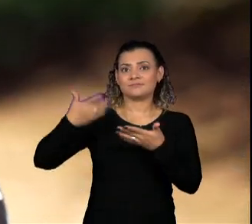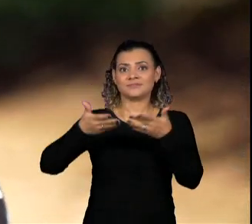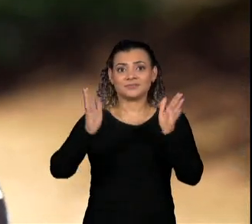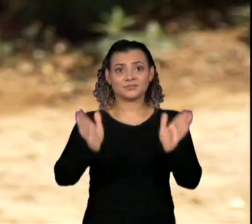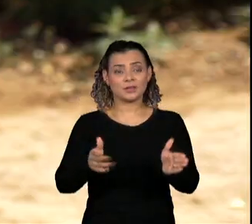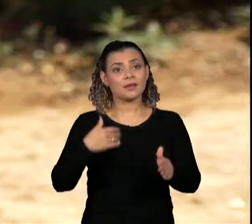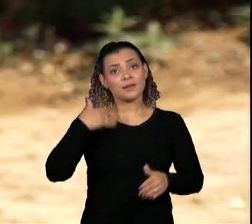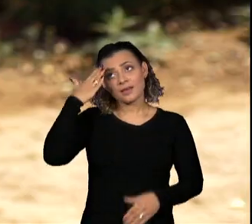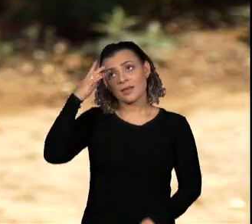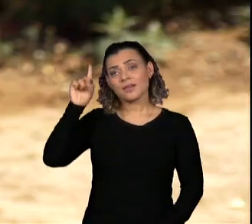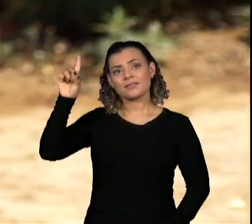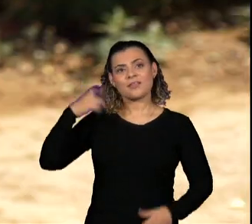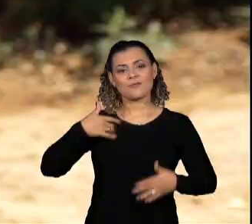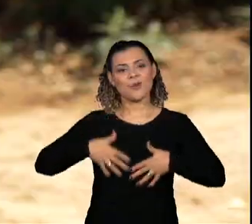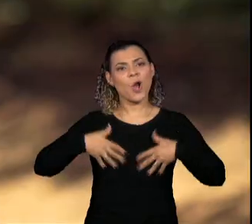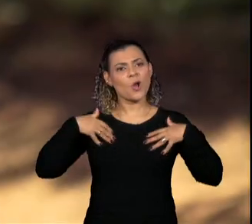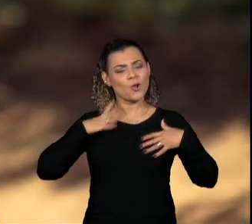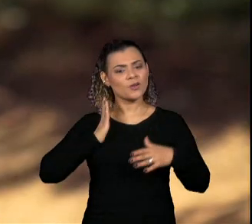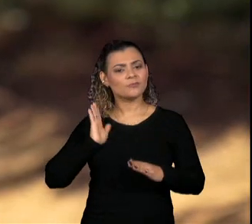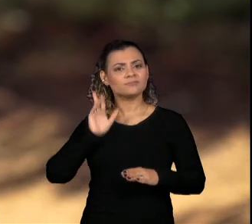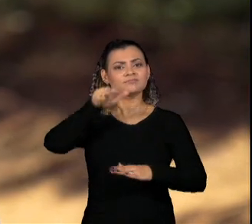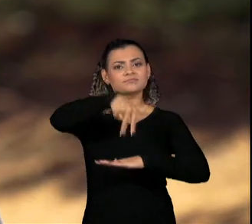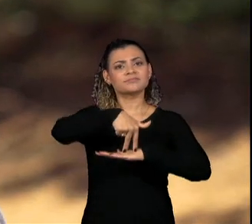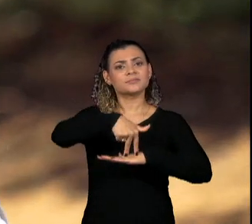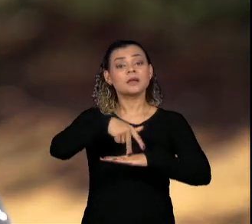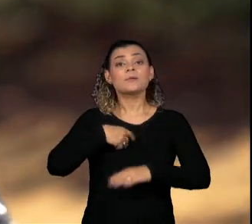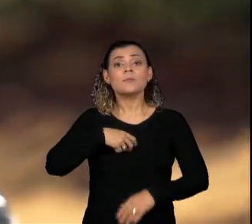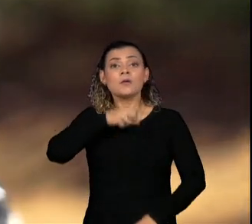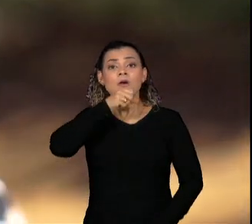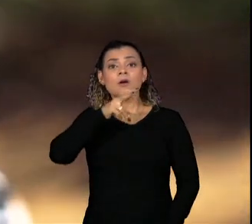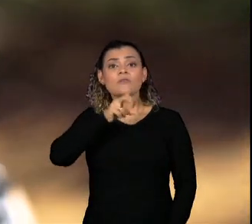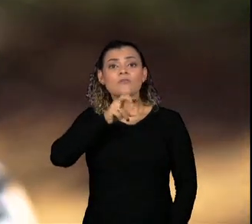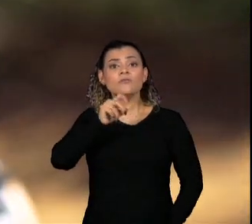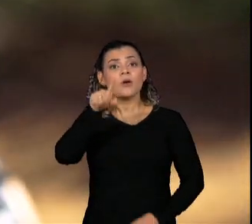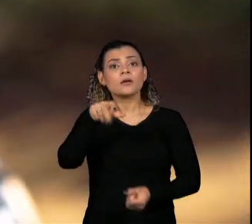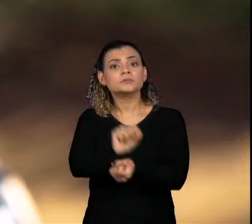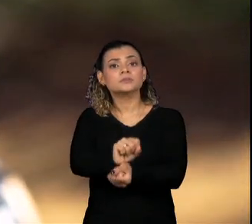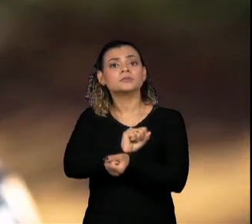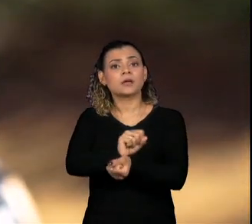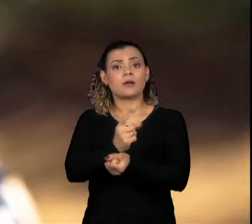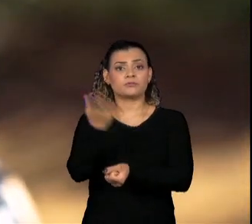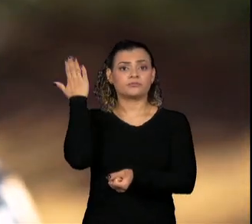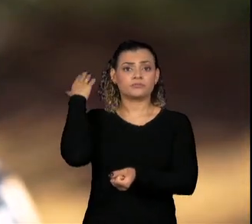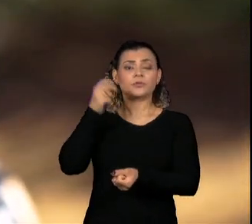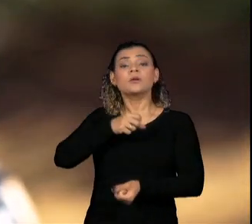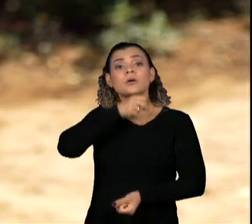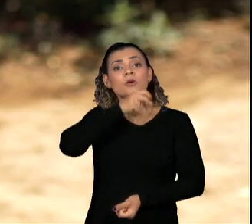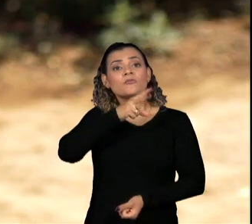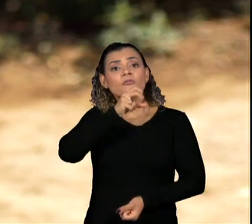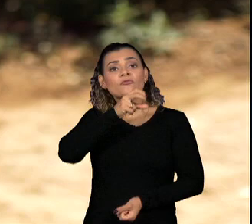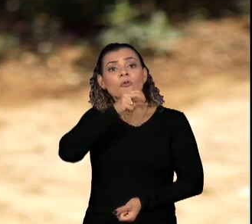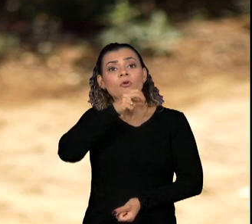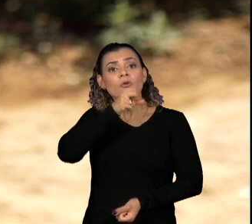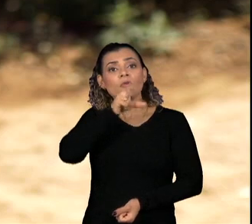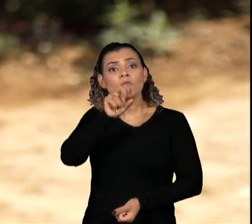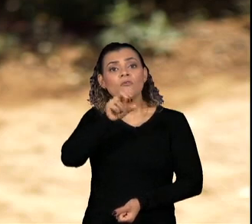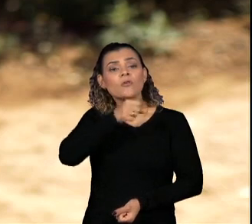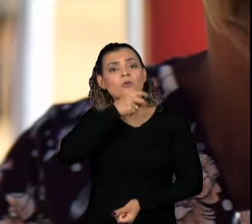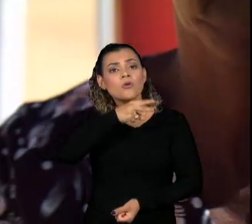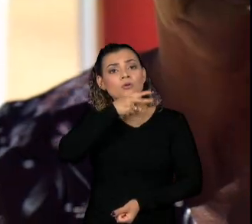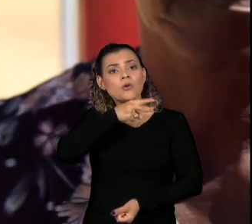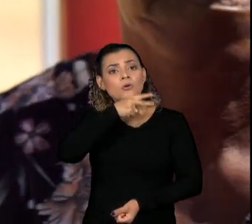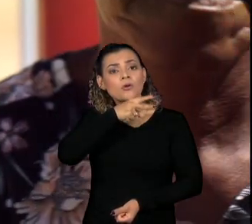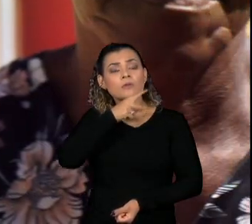graças a Deus, com muito orgulho. Os meus bisavôs foram escravos. meus bisavôs. Tem que lembrar do passado para não repetir no